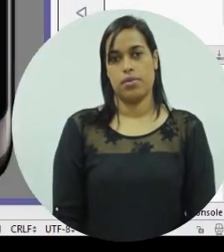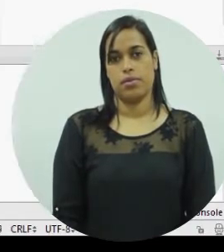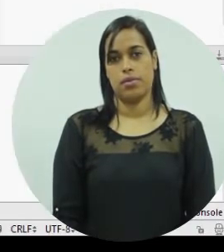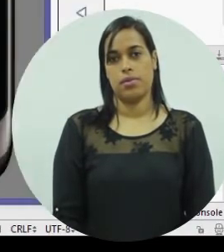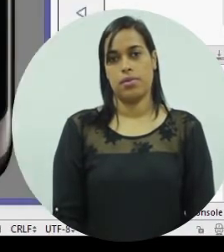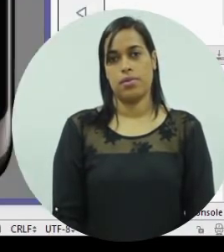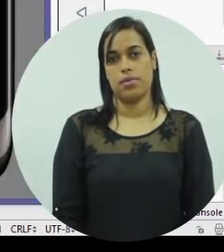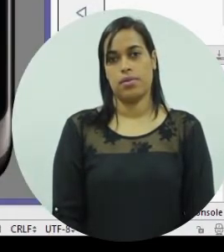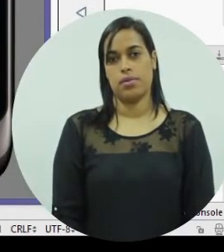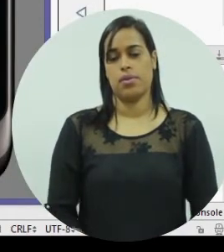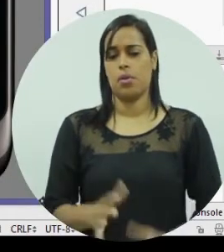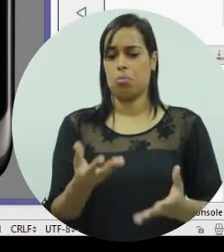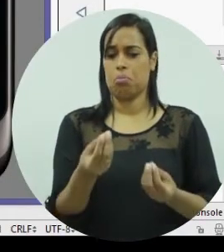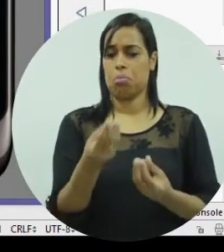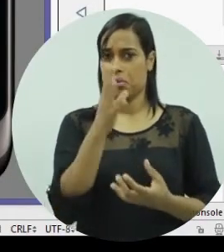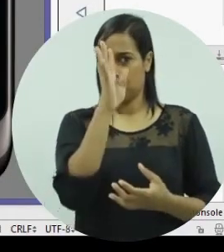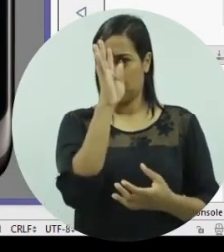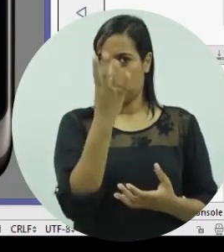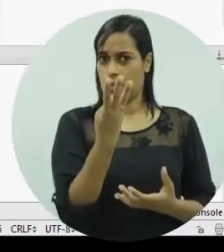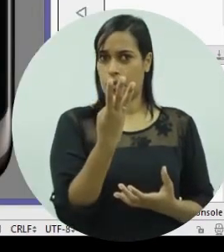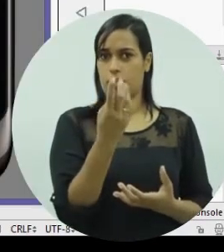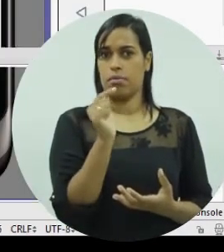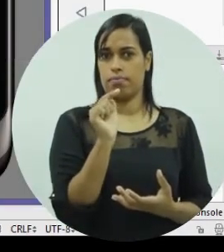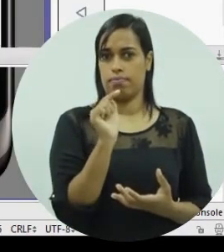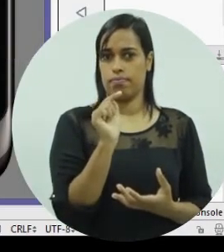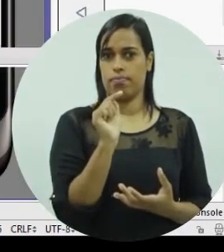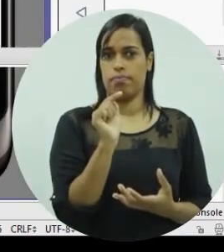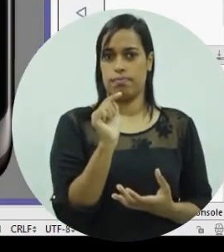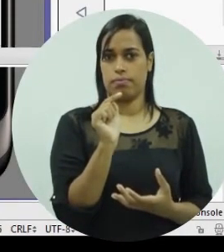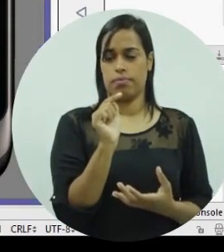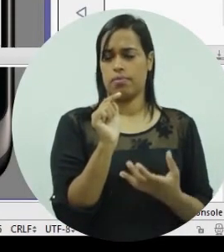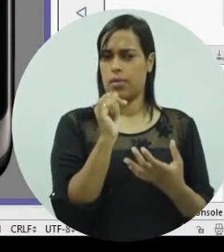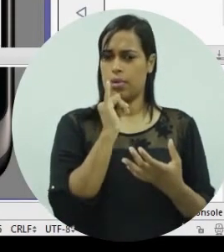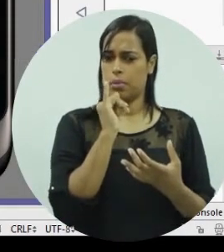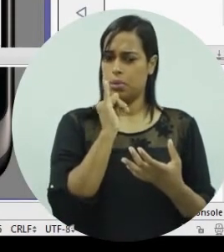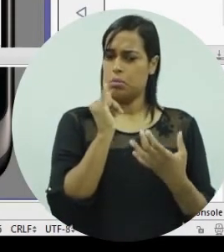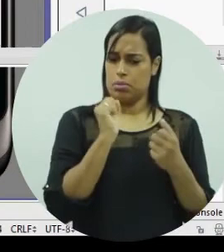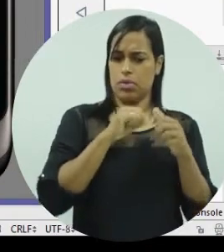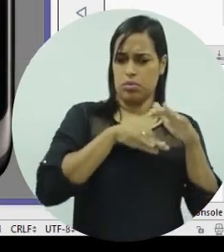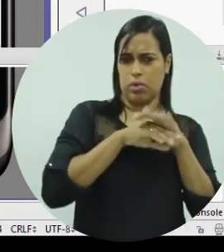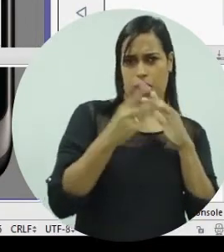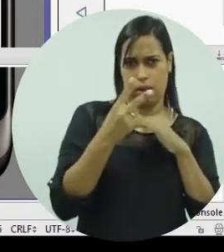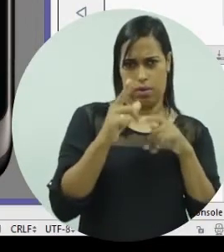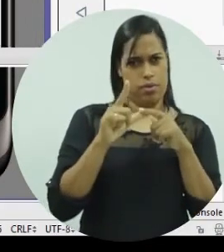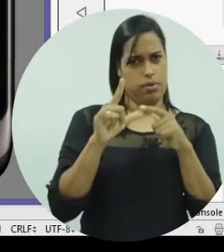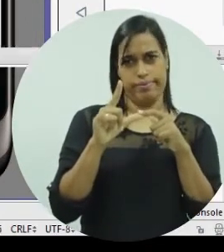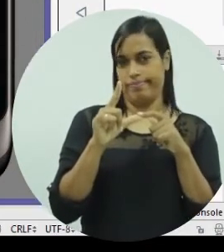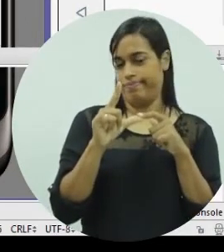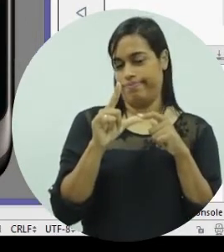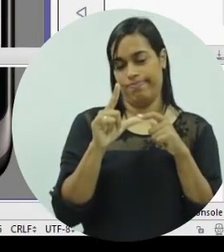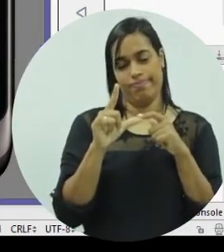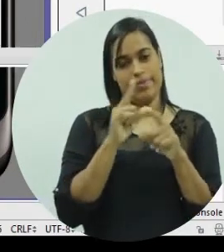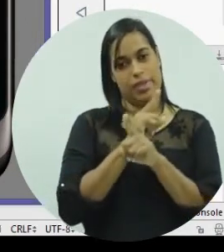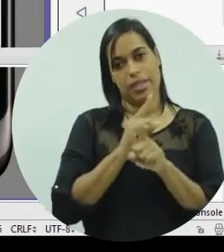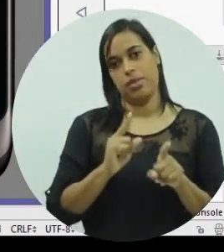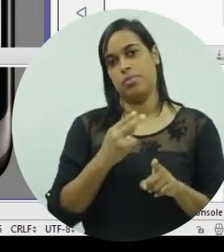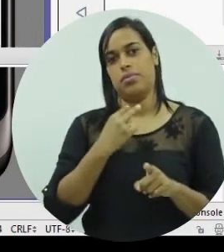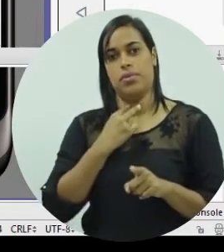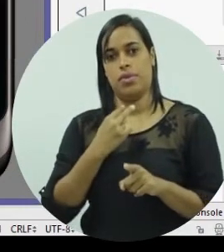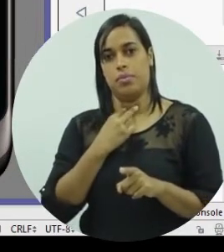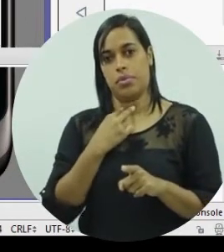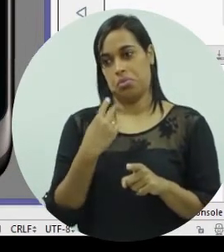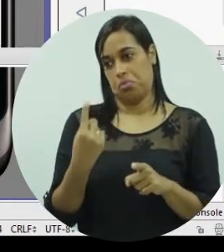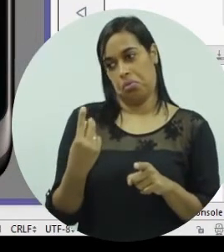E vejo o resultado. Mas eu posso guardar duas letras? Não, você não pode guardar duas letras ou